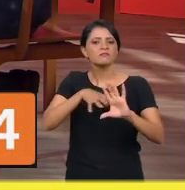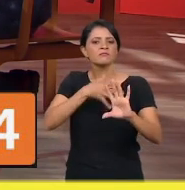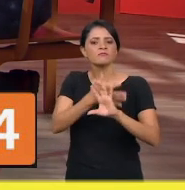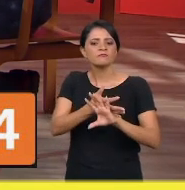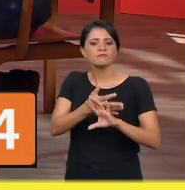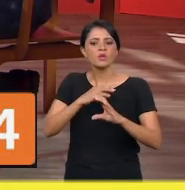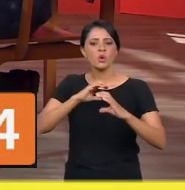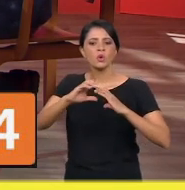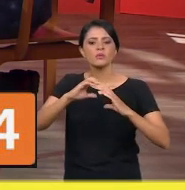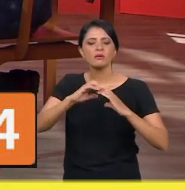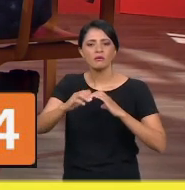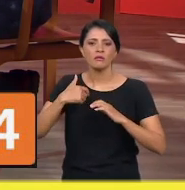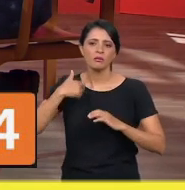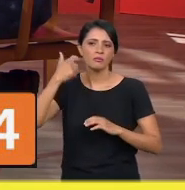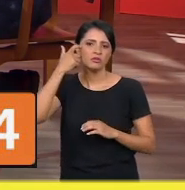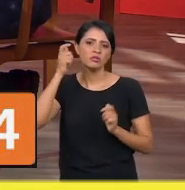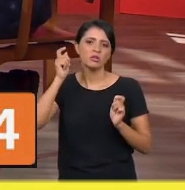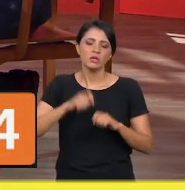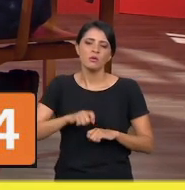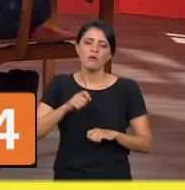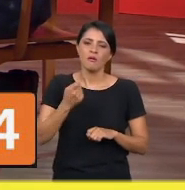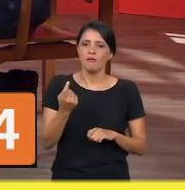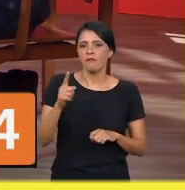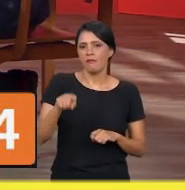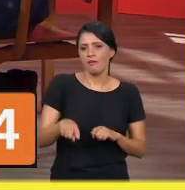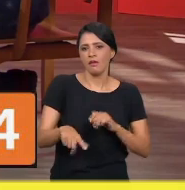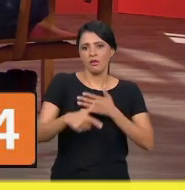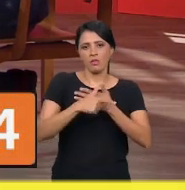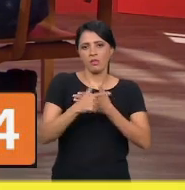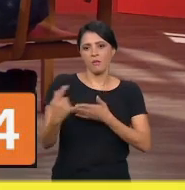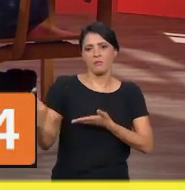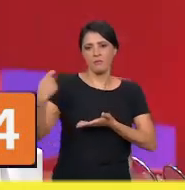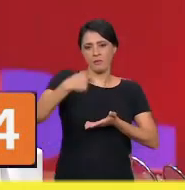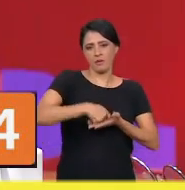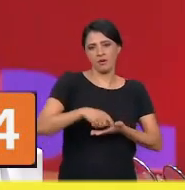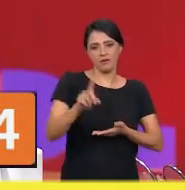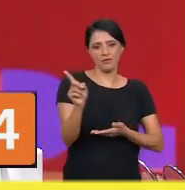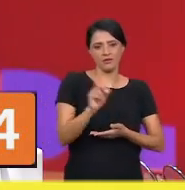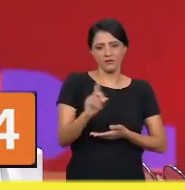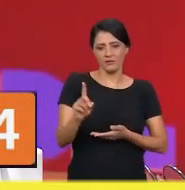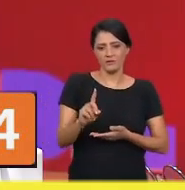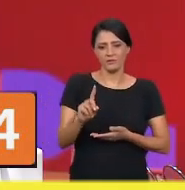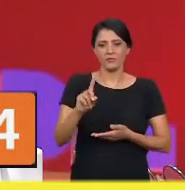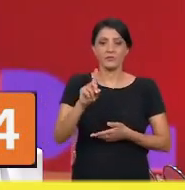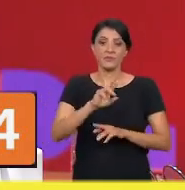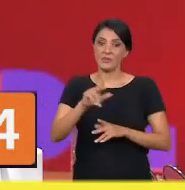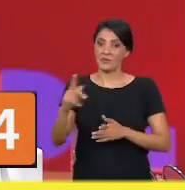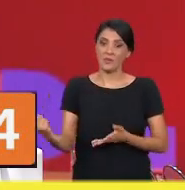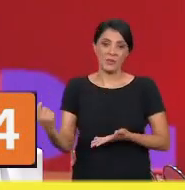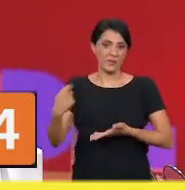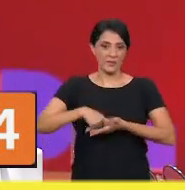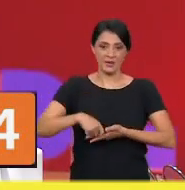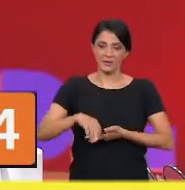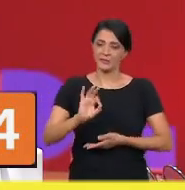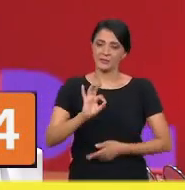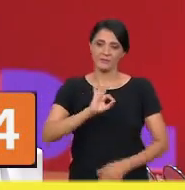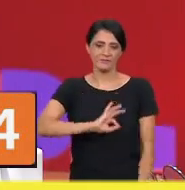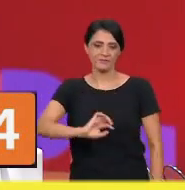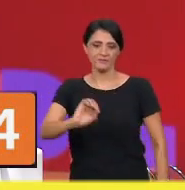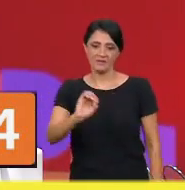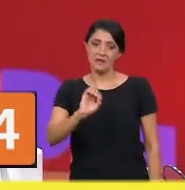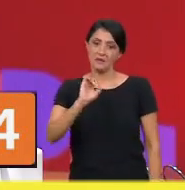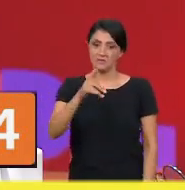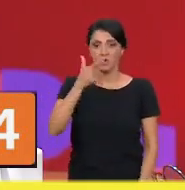se comunicar? Que eu imagino que, inclusive, seja uma função não remunerada, né? Completamente não remunerada. Mas se alguém